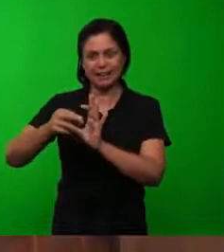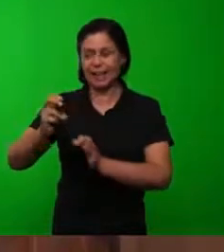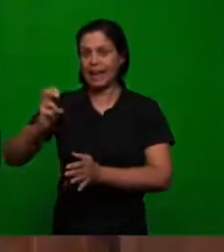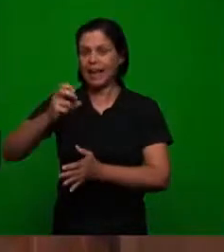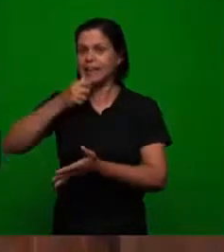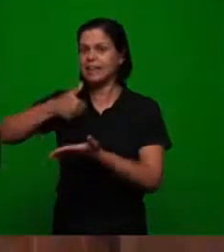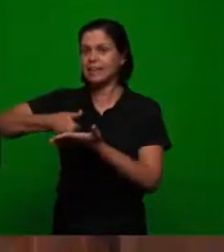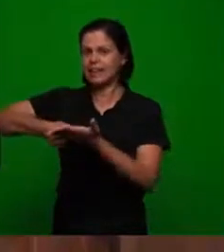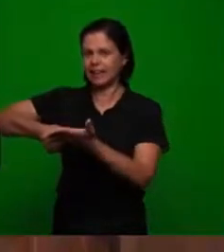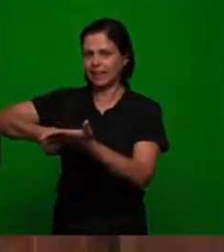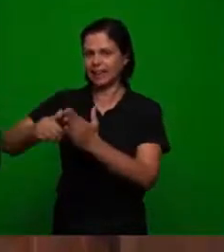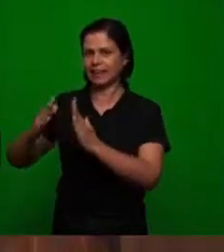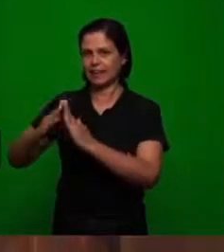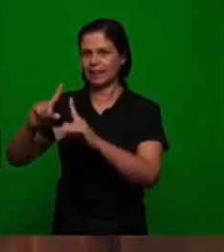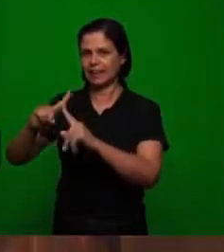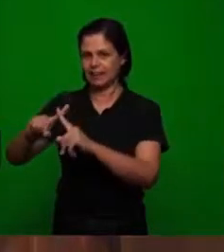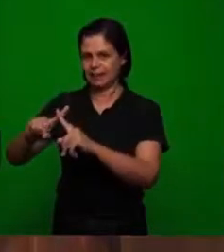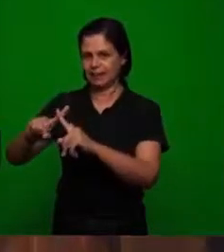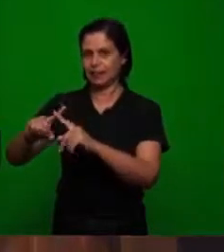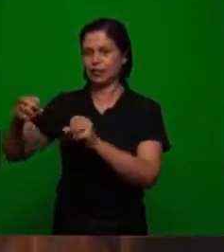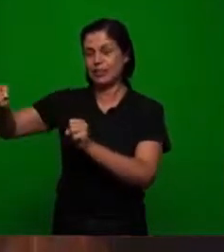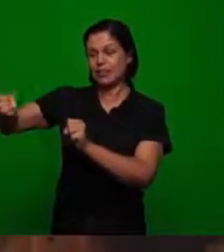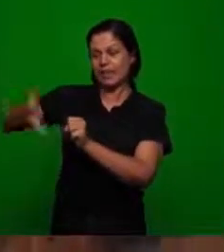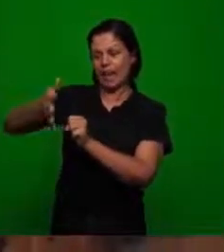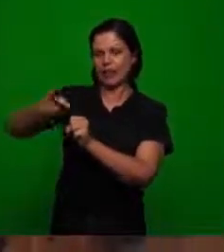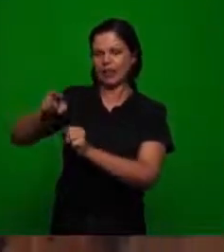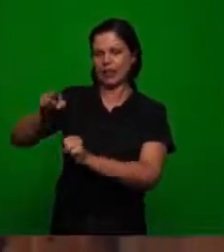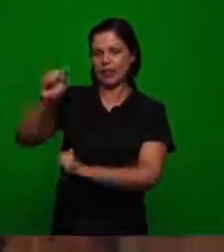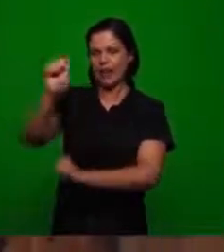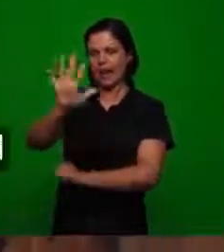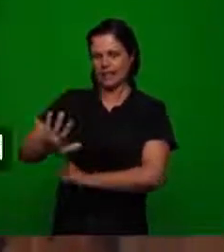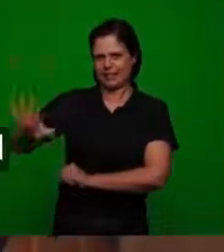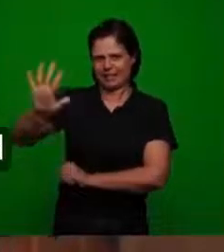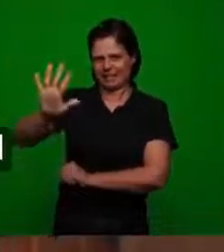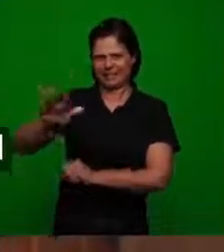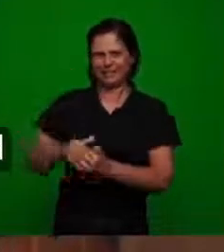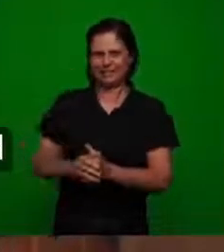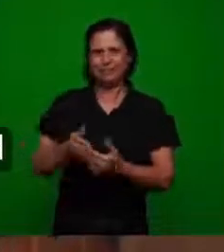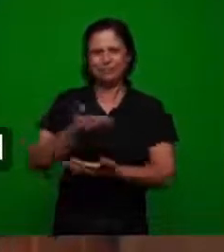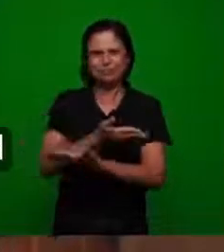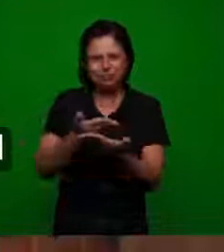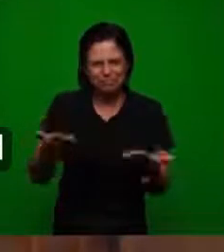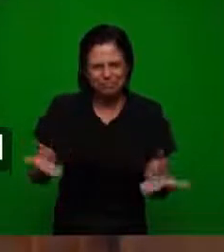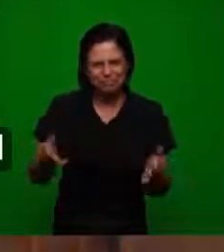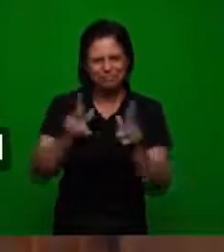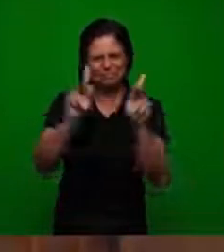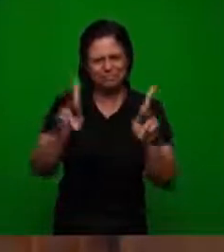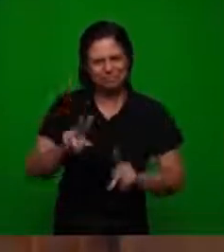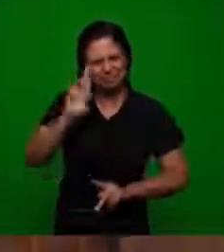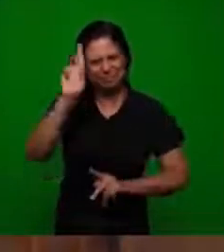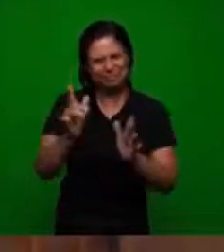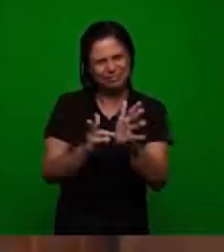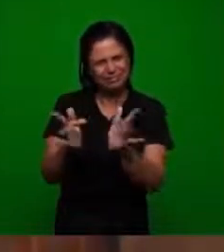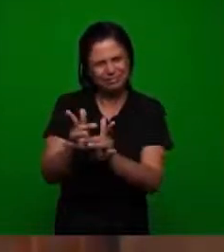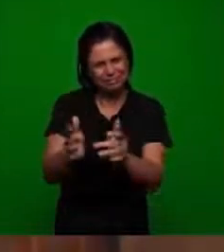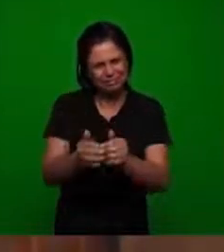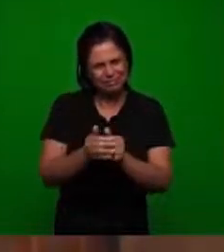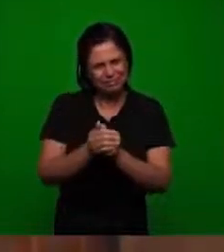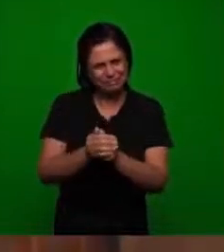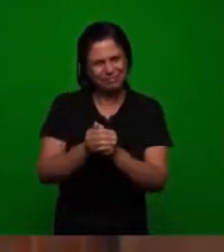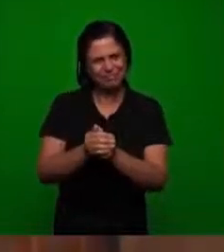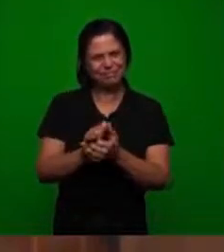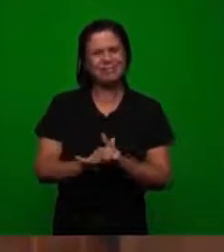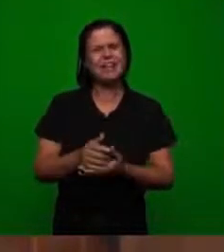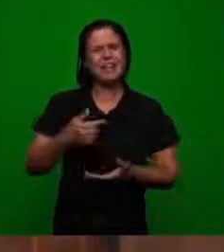carta à igreja da Ásia, à igreja de Sardes. Eu saúdo os irmãos com a paz do Senhor. Eu